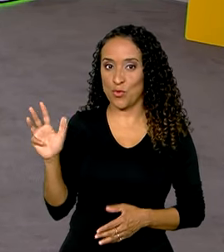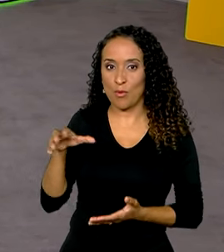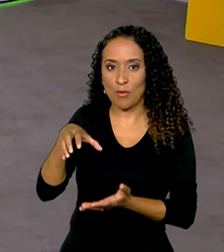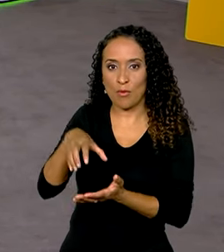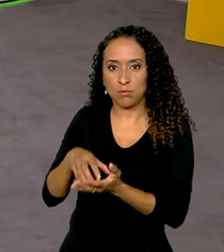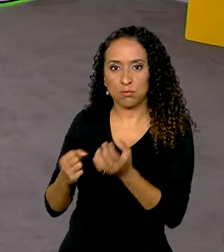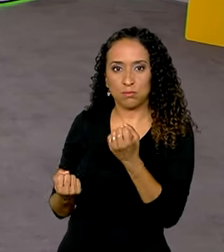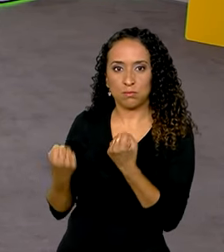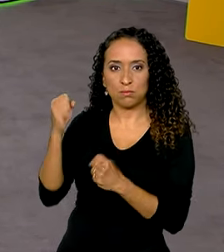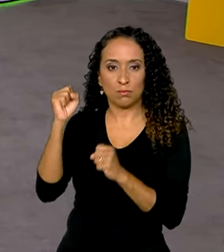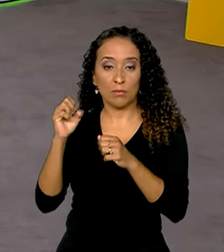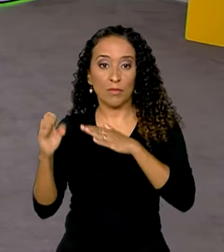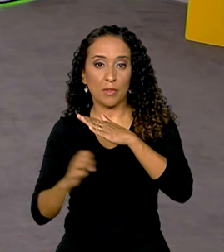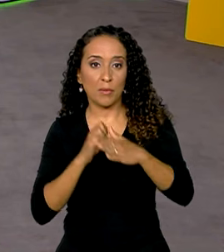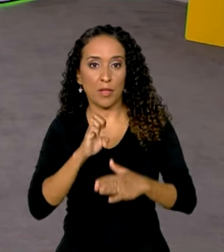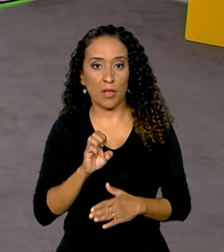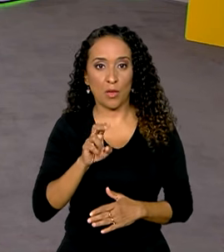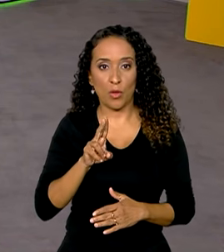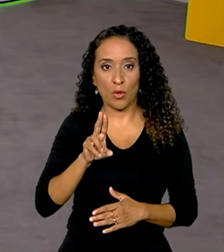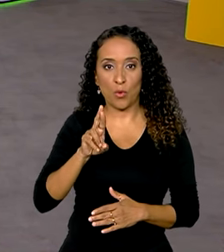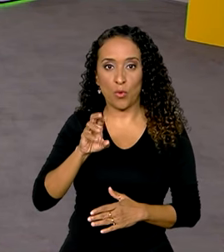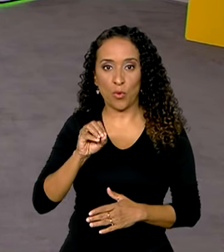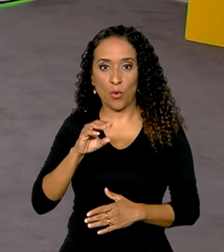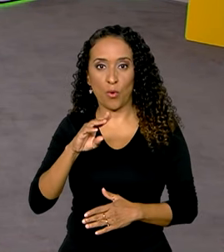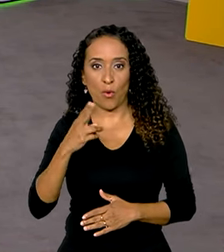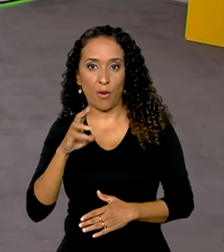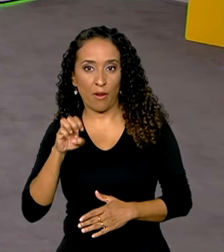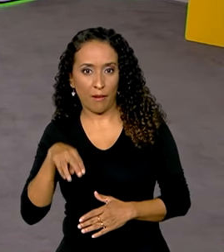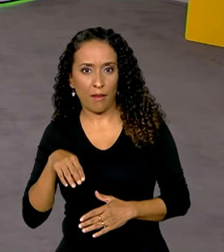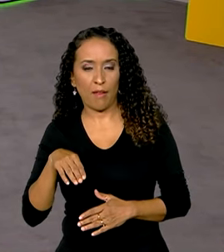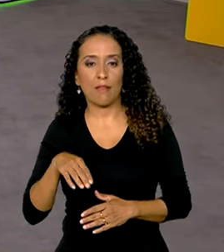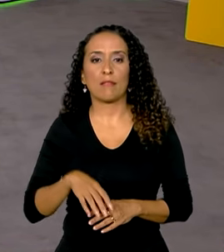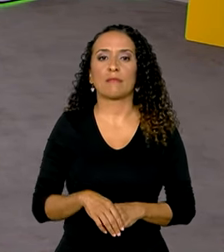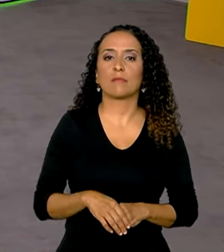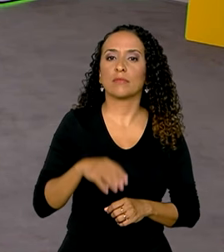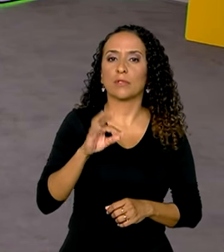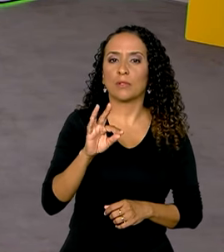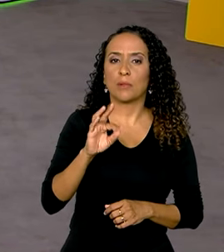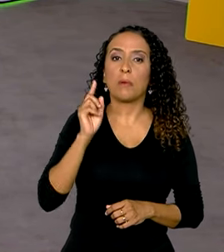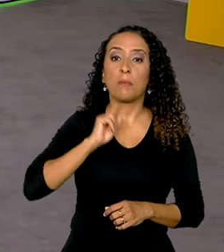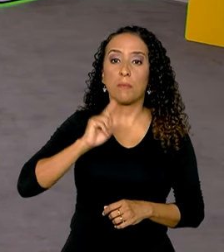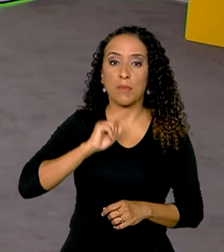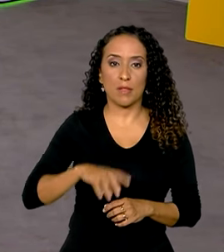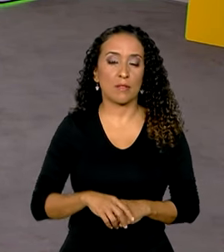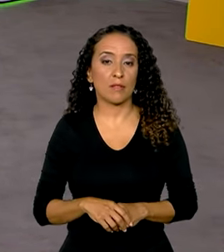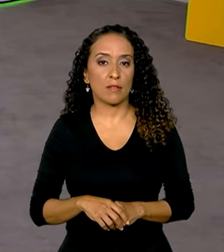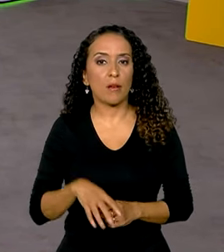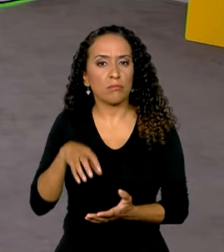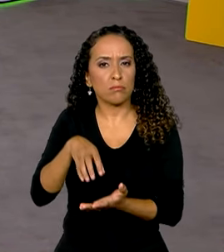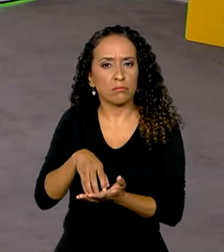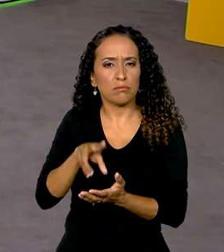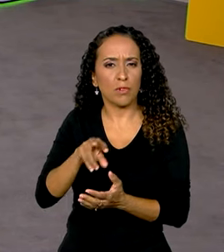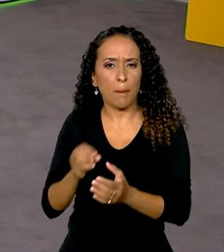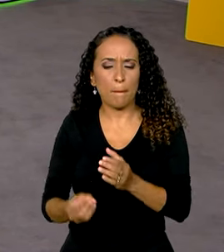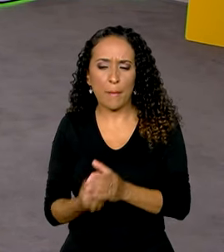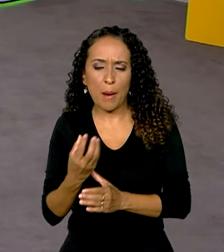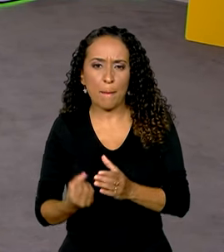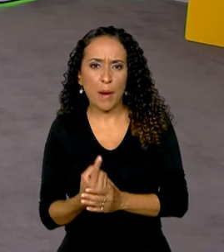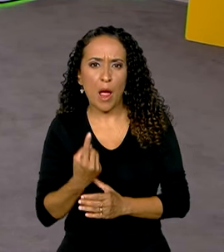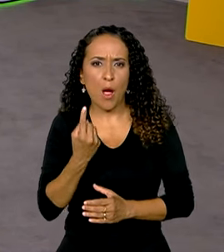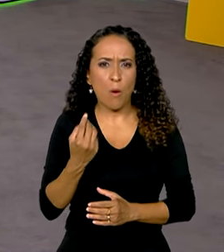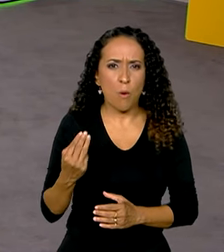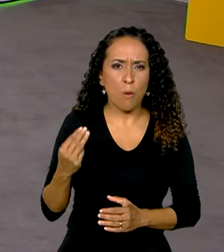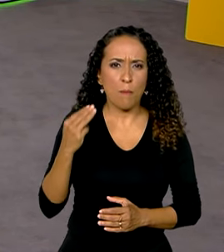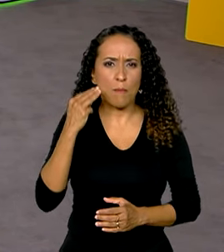complexo industrial da empresa Euroquem em Serra do Salitre, no Triângulo Mineiro. A unidade vai produzir 1 milhão